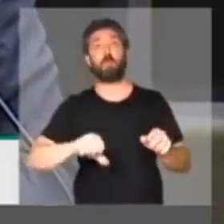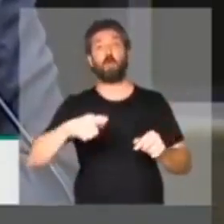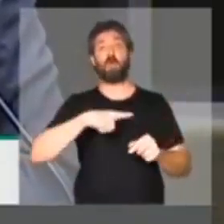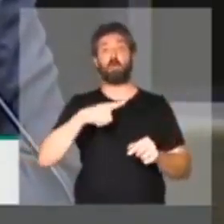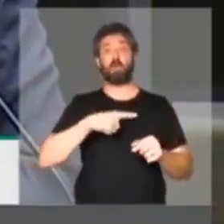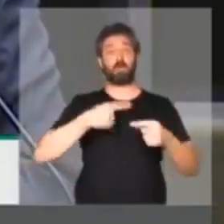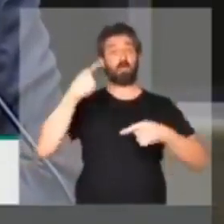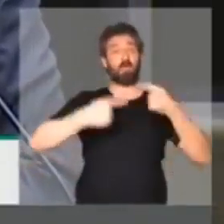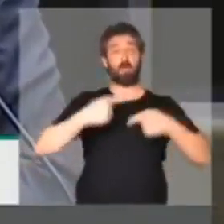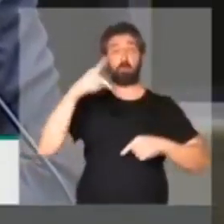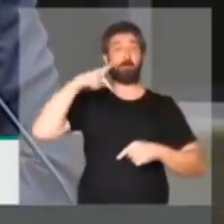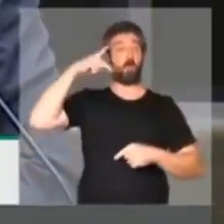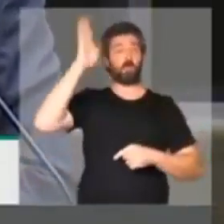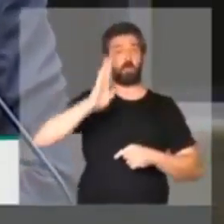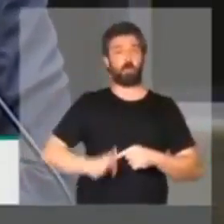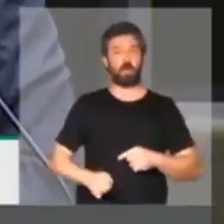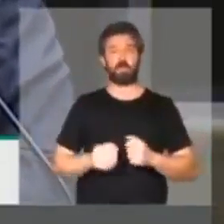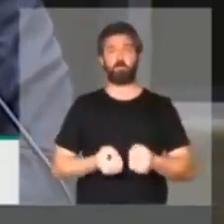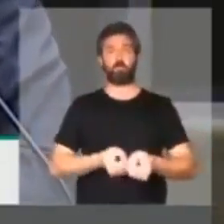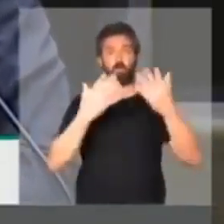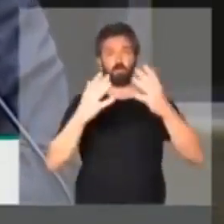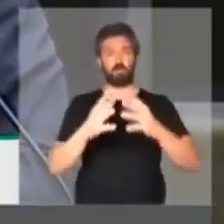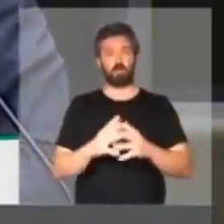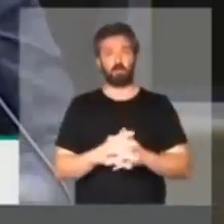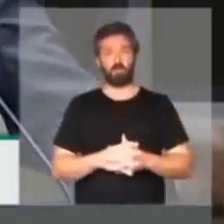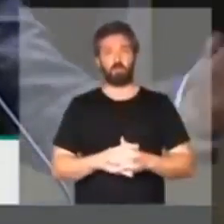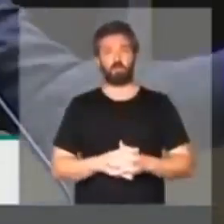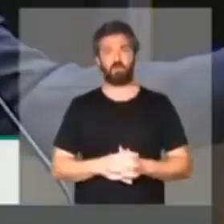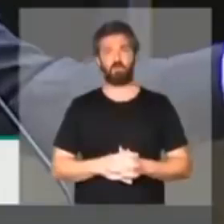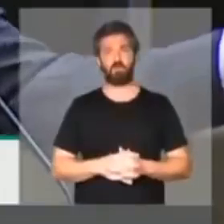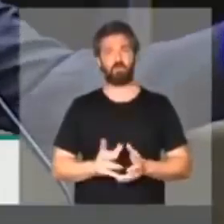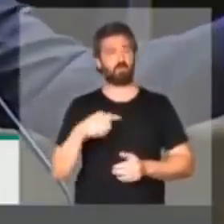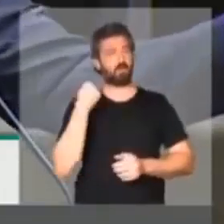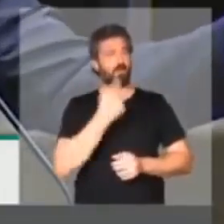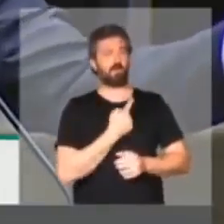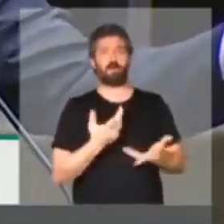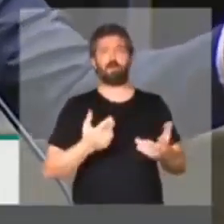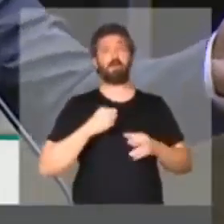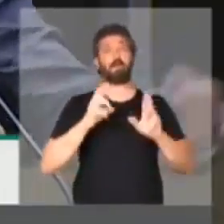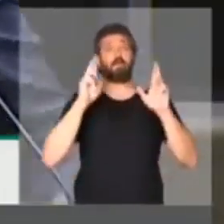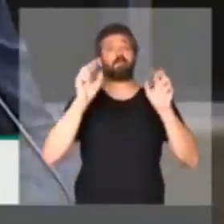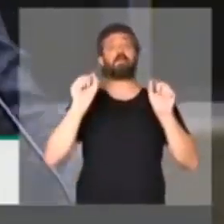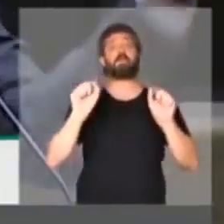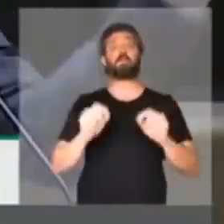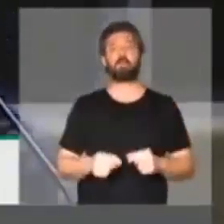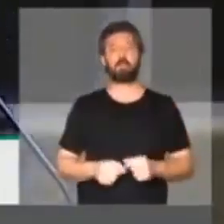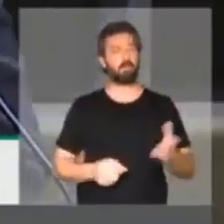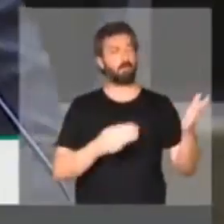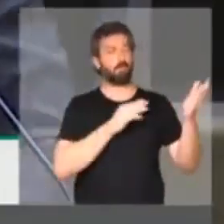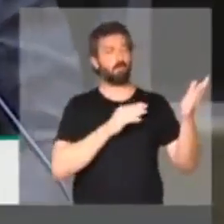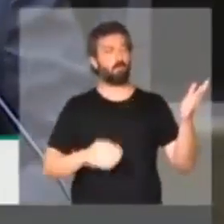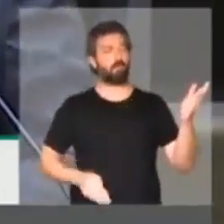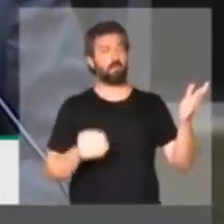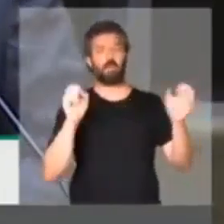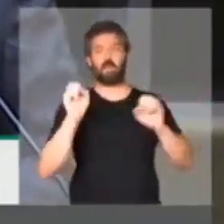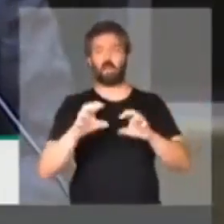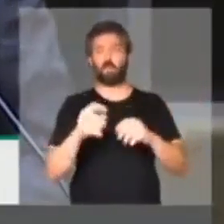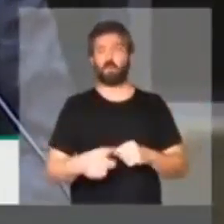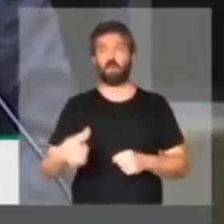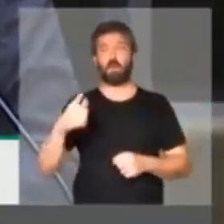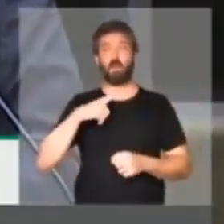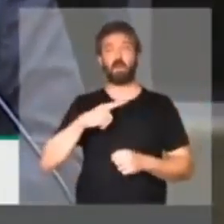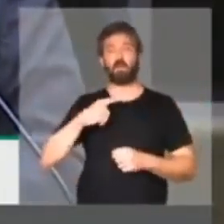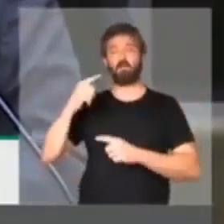a política brasileira produziu. O que que nós poderíamos esperar do ministro da Educação, que tem